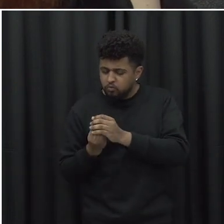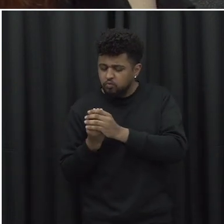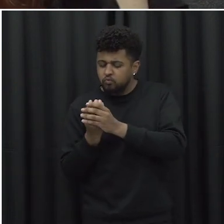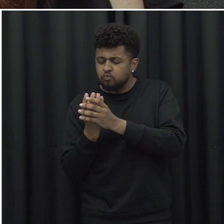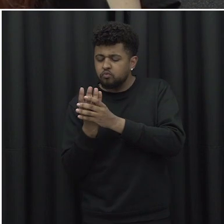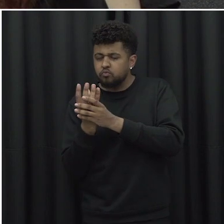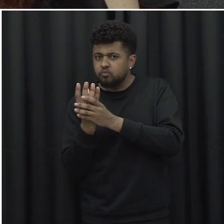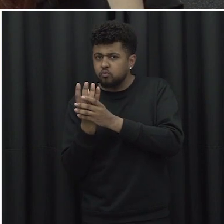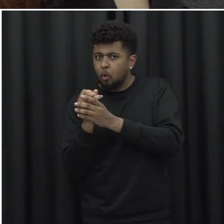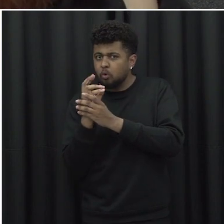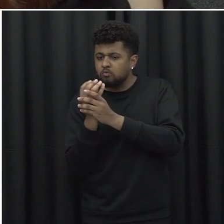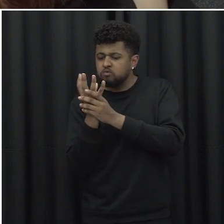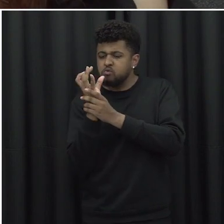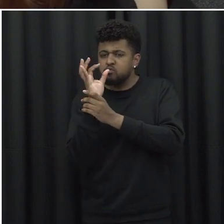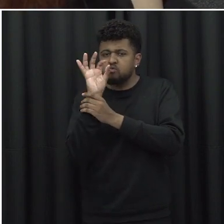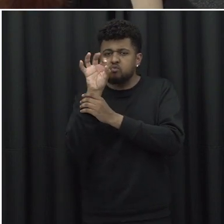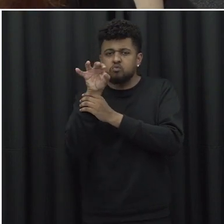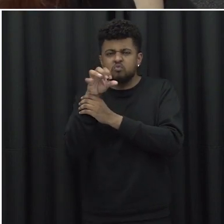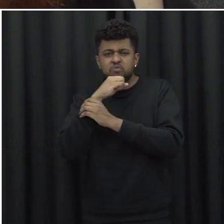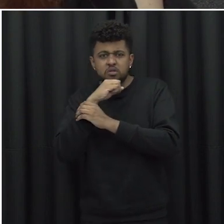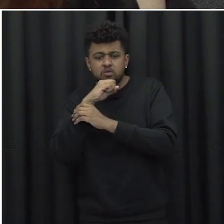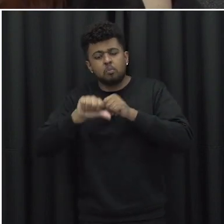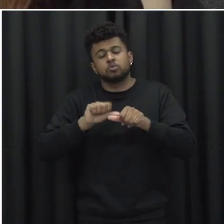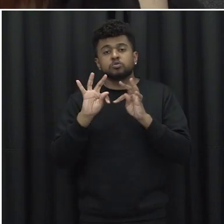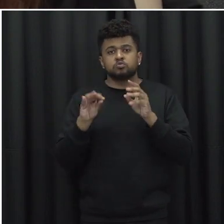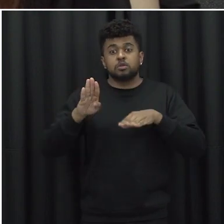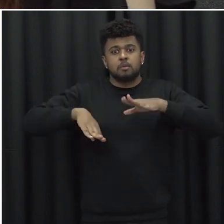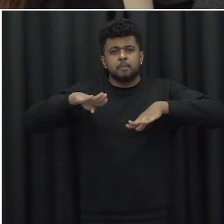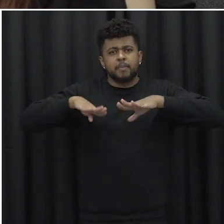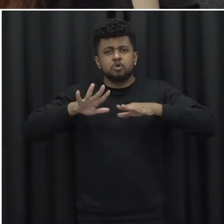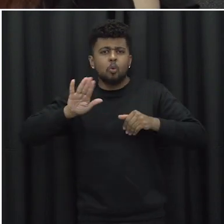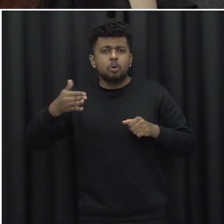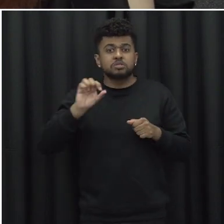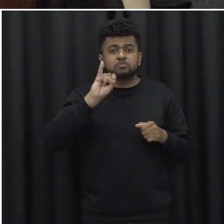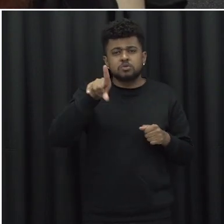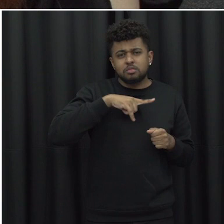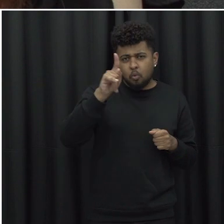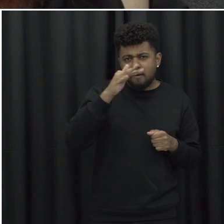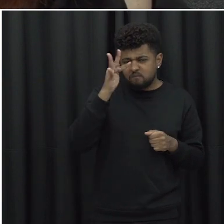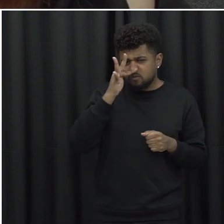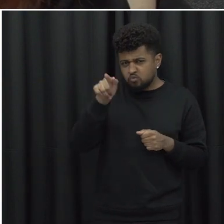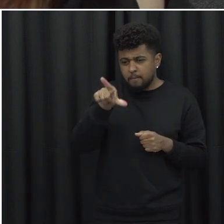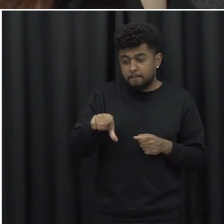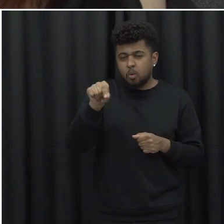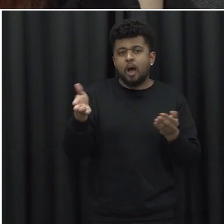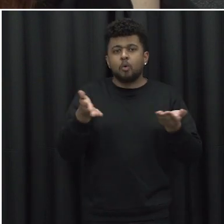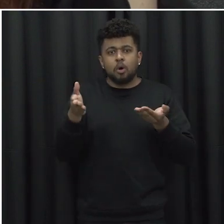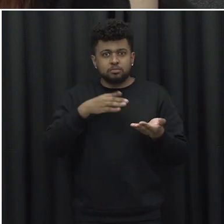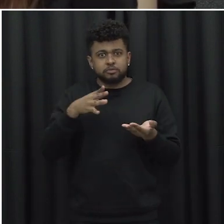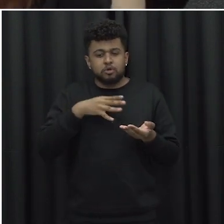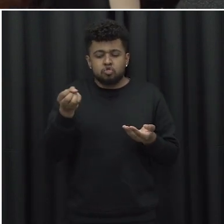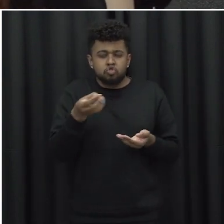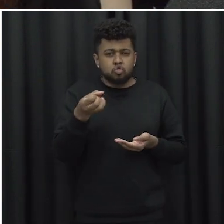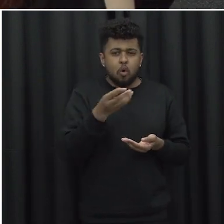de envelhecimento dessa planta depois que você coleta, já muda tudo. Então, se você tem uma planta que você coletou agora e